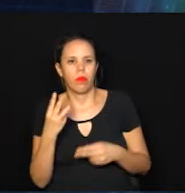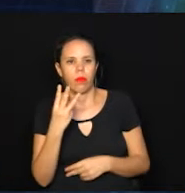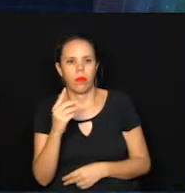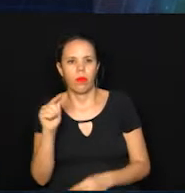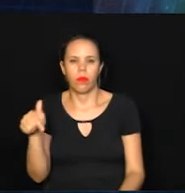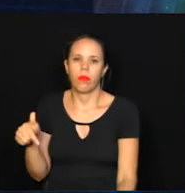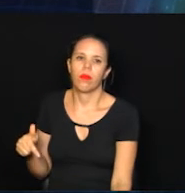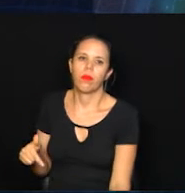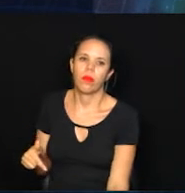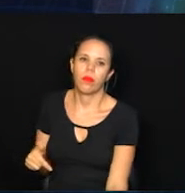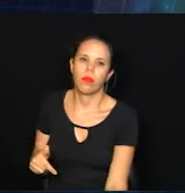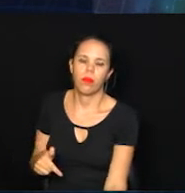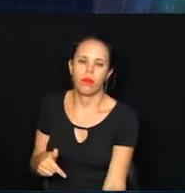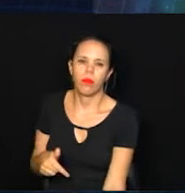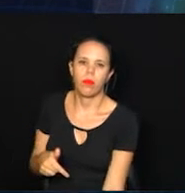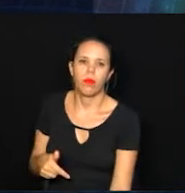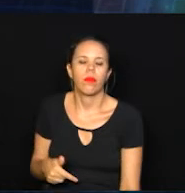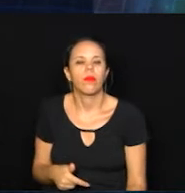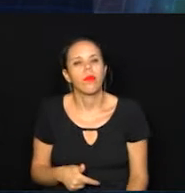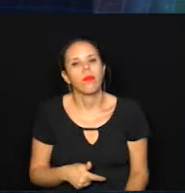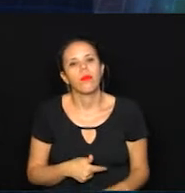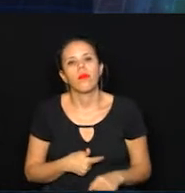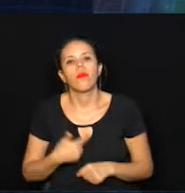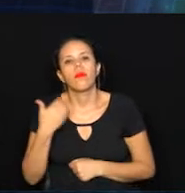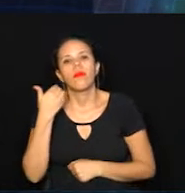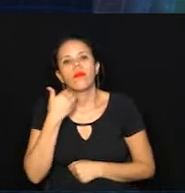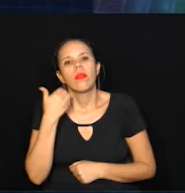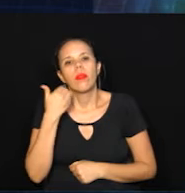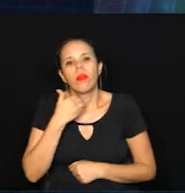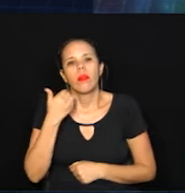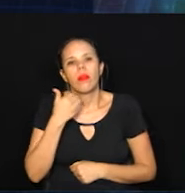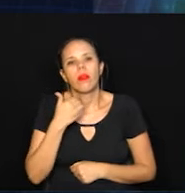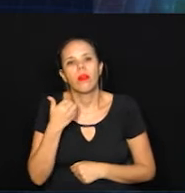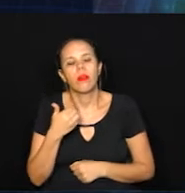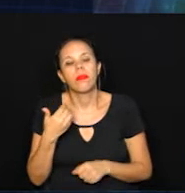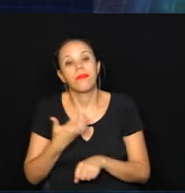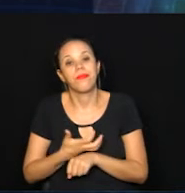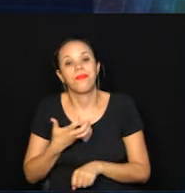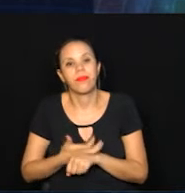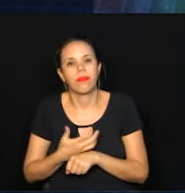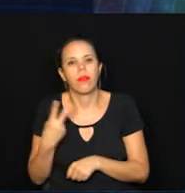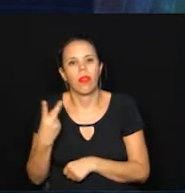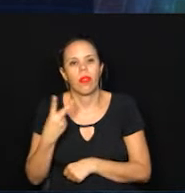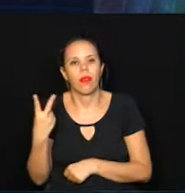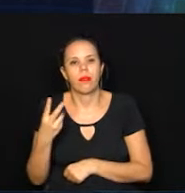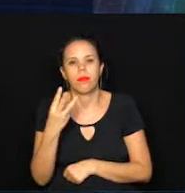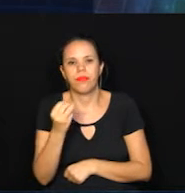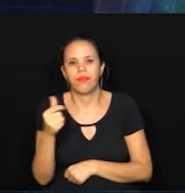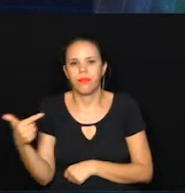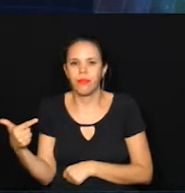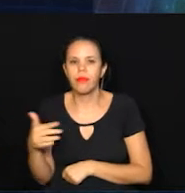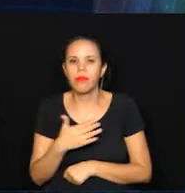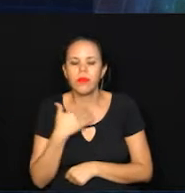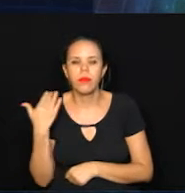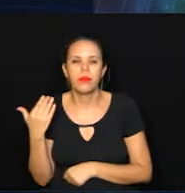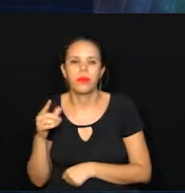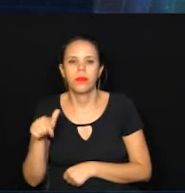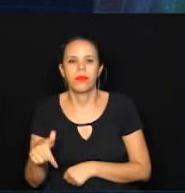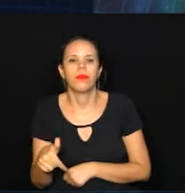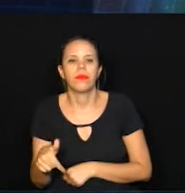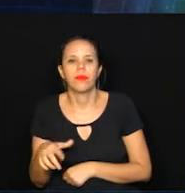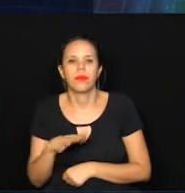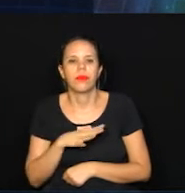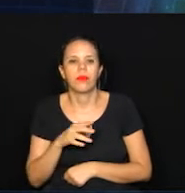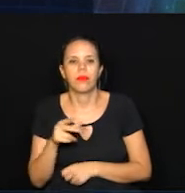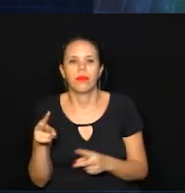Hortolândia, 317, Santa Bárbara do Oeste, 325 e Valinhos, 302 óbitos. Na sequência